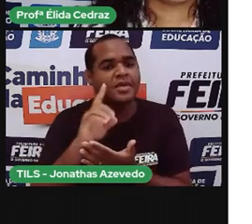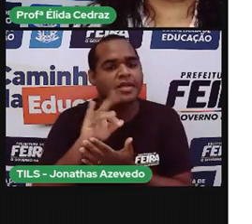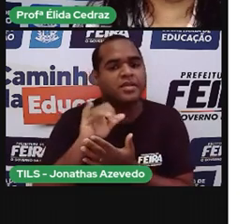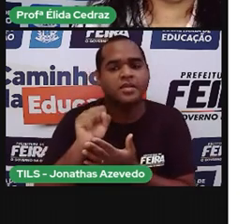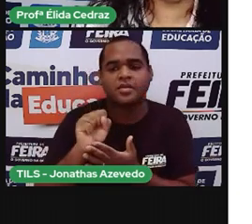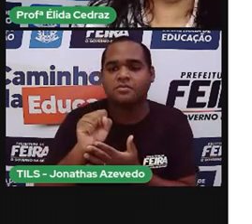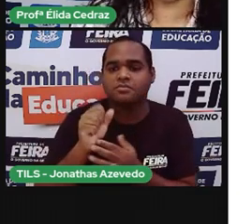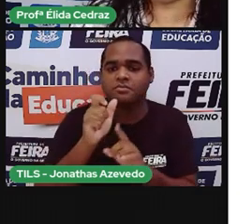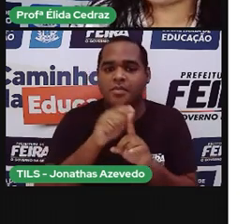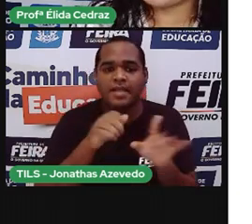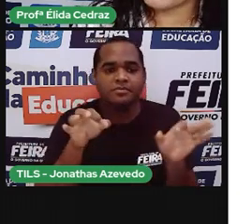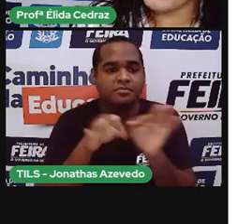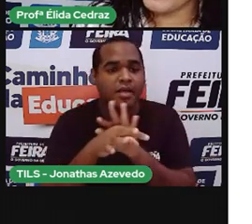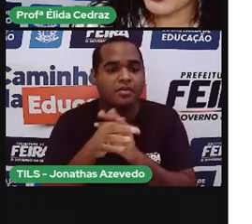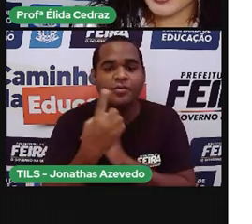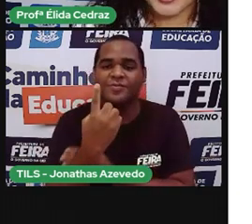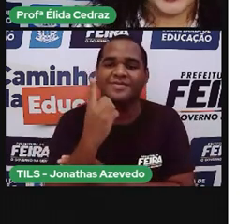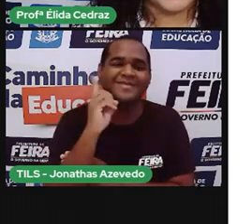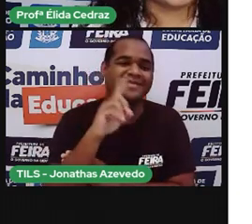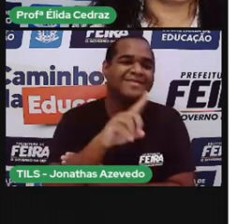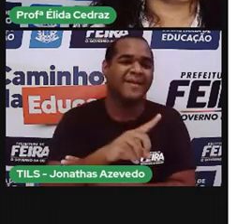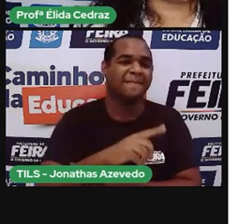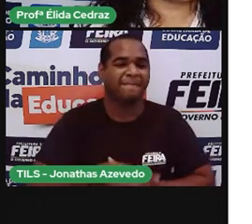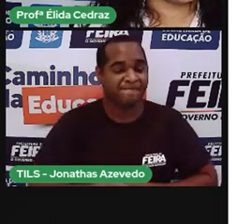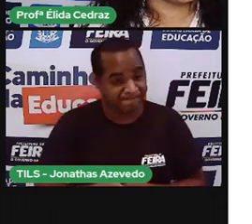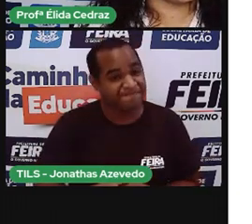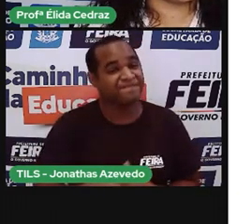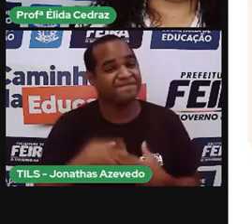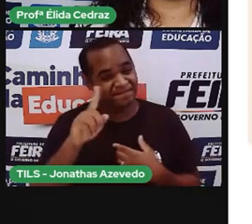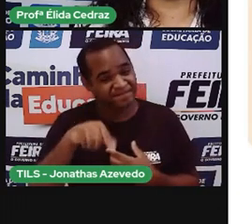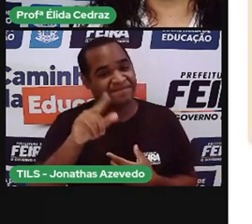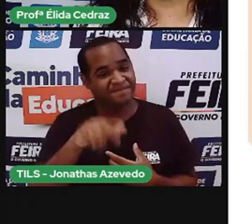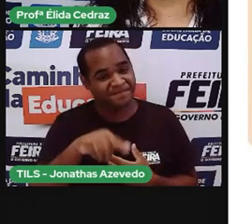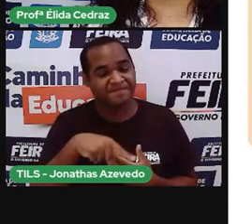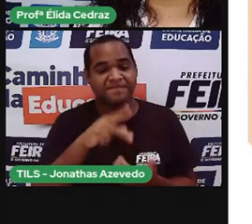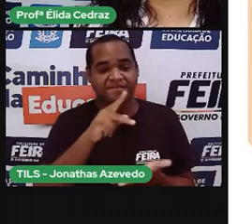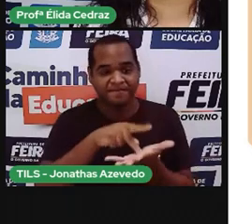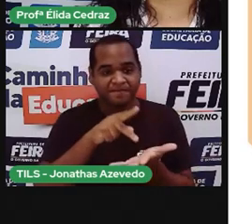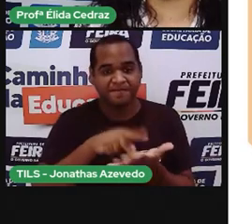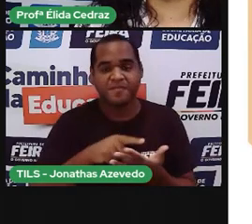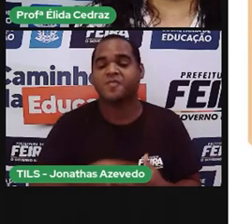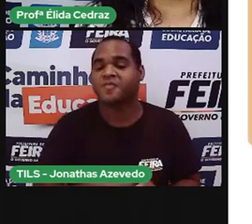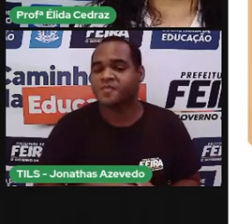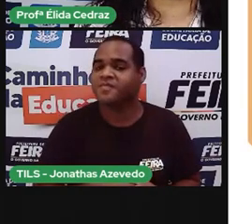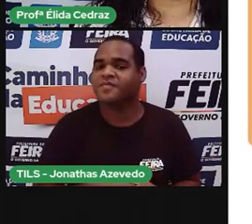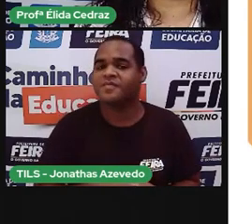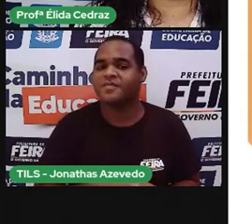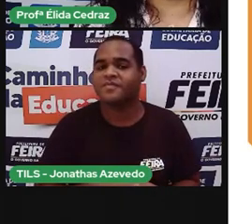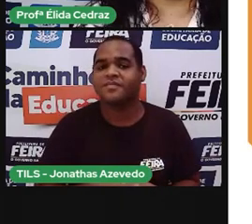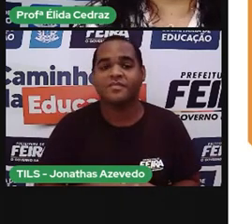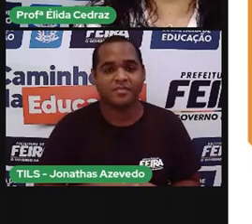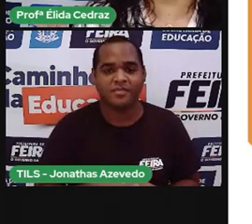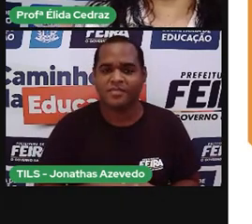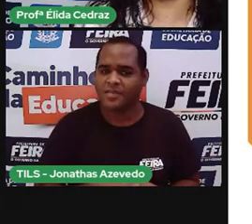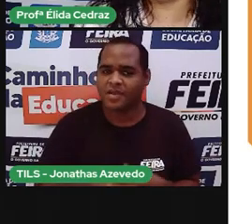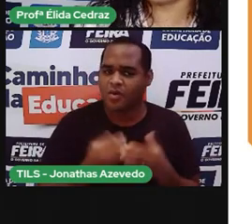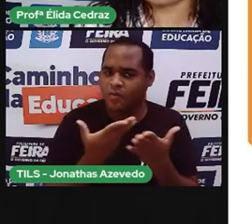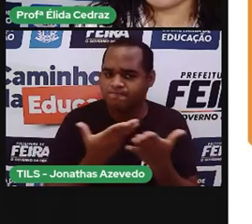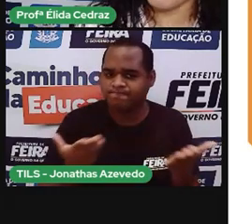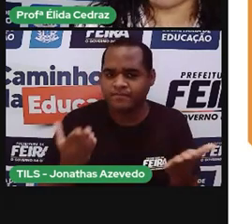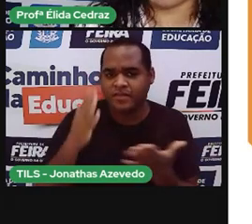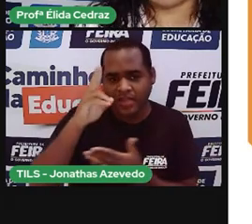acabar? Um dia! Isso aí! E vamos recordar a